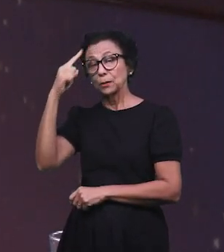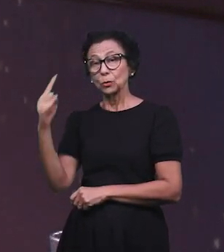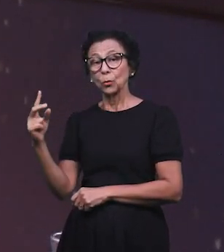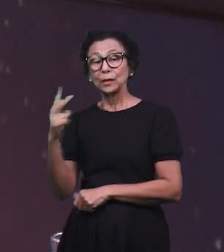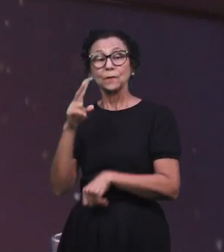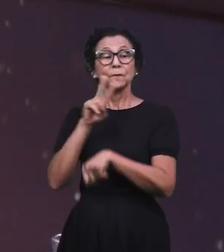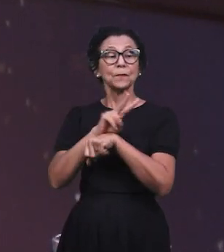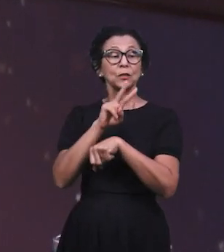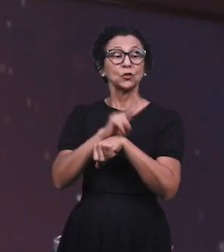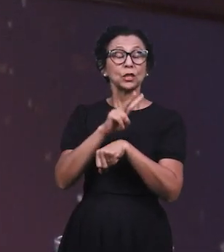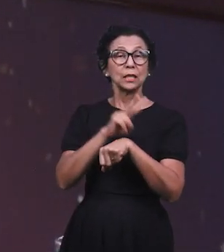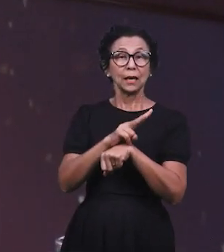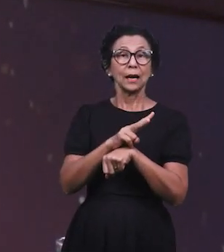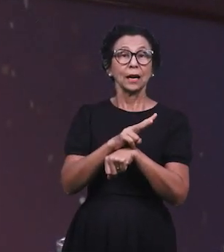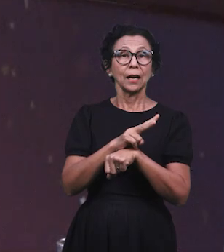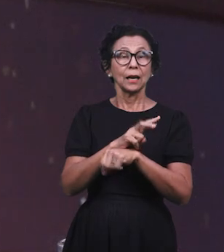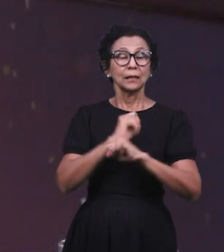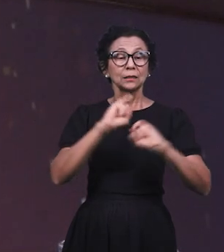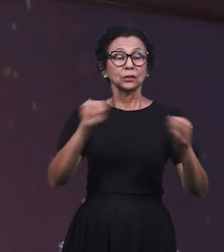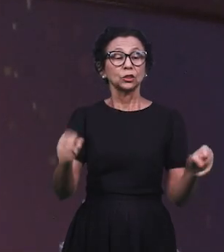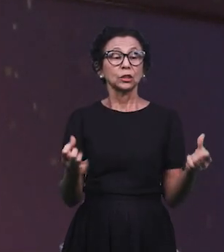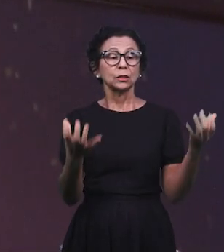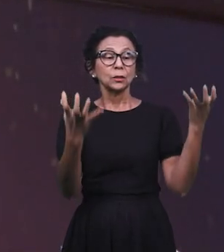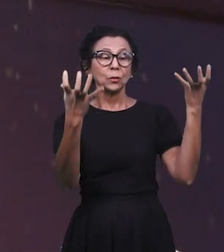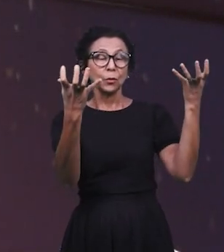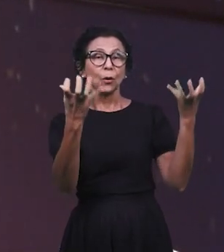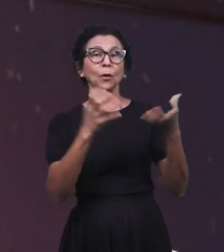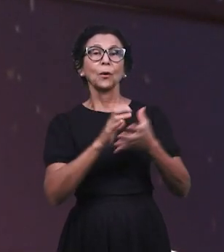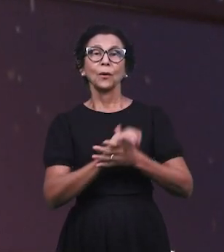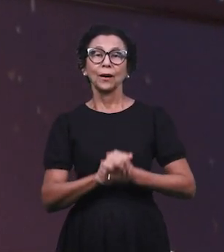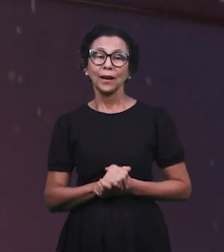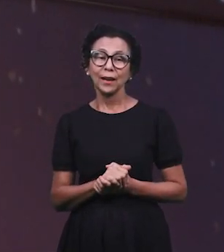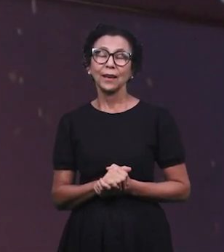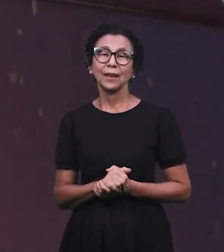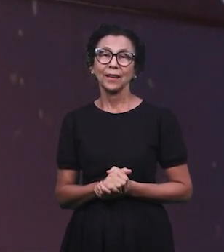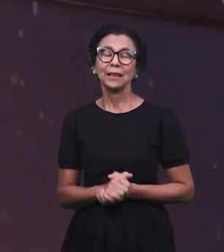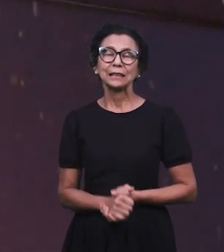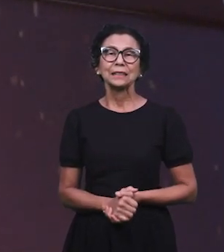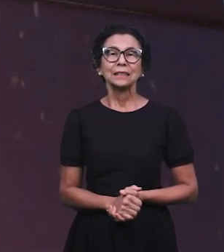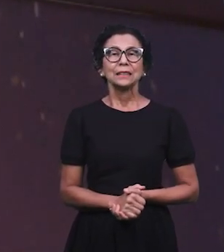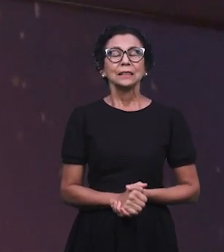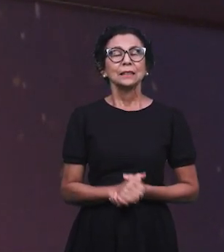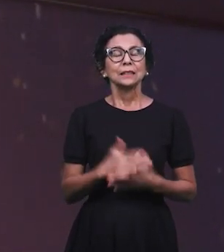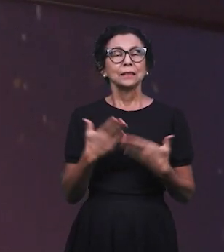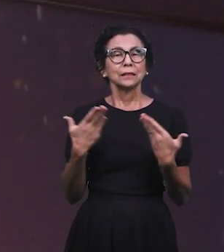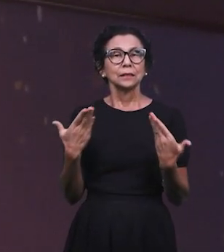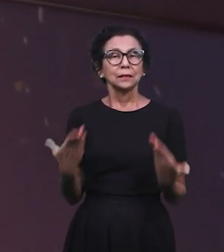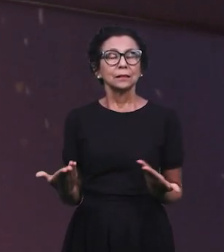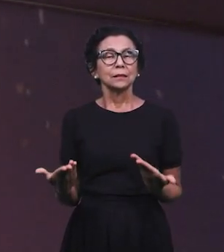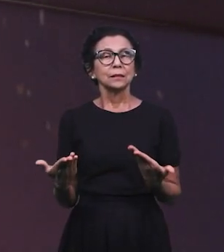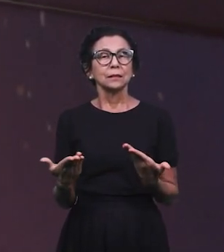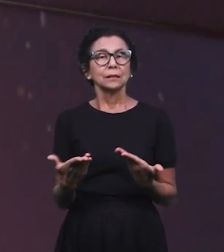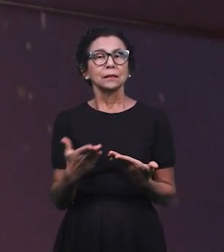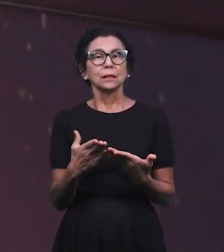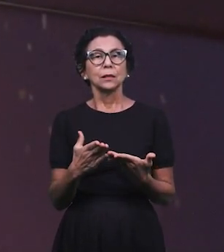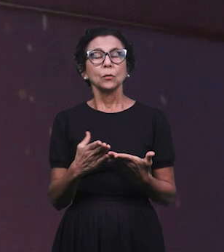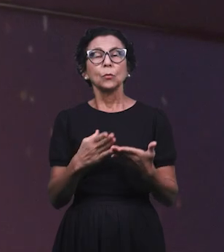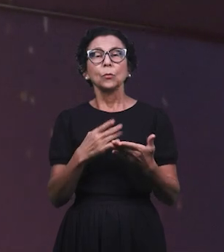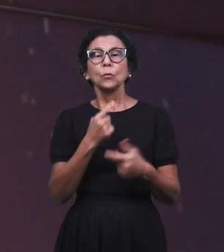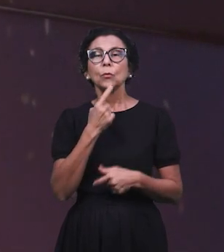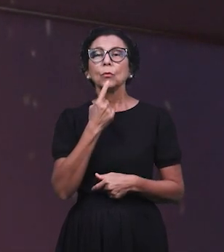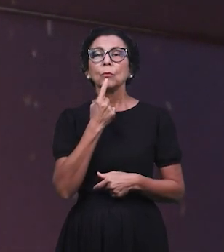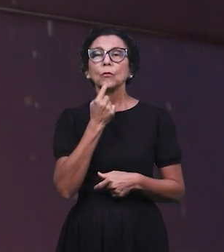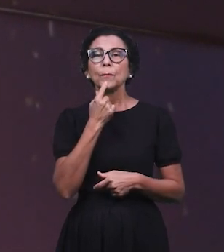grande batalha, onde havia morte em redor, mas para eles havia vida. Trazendo para a vida do servo,